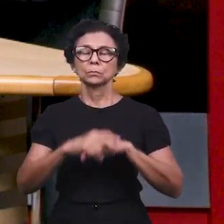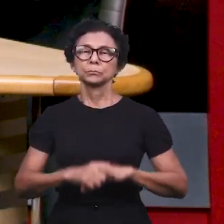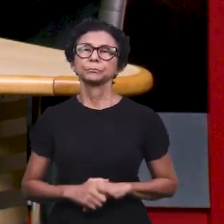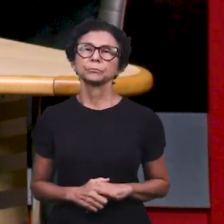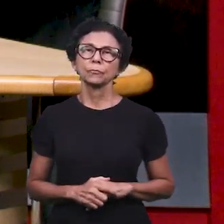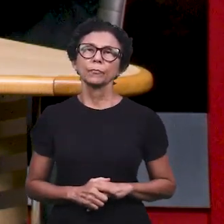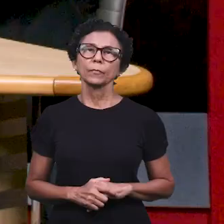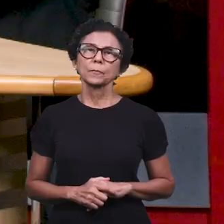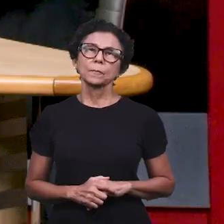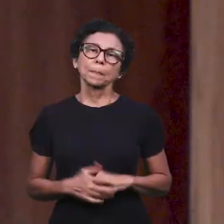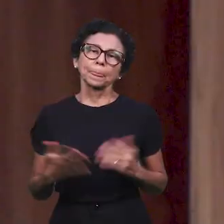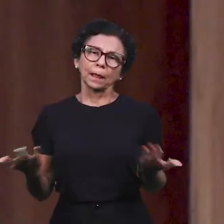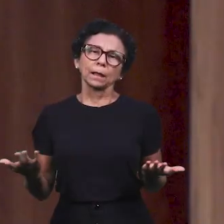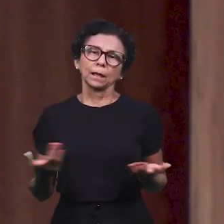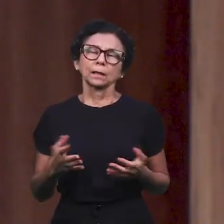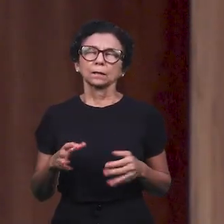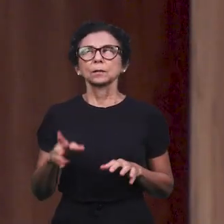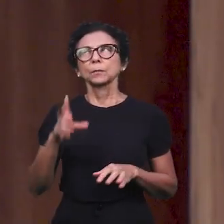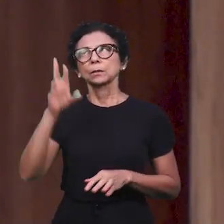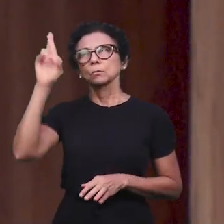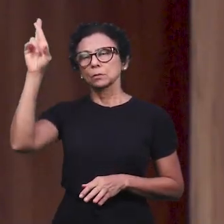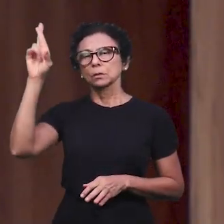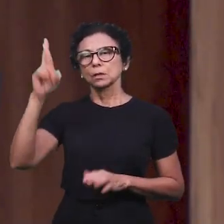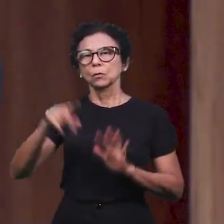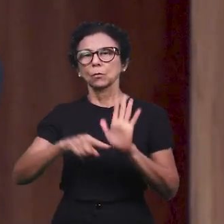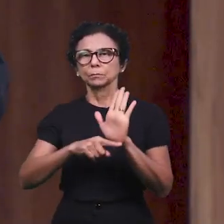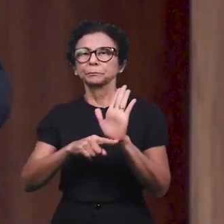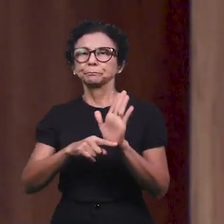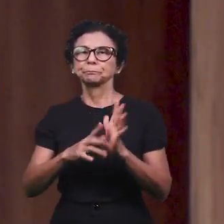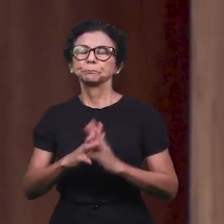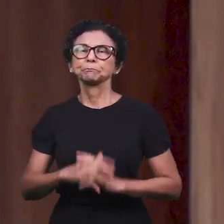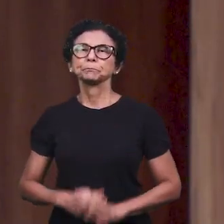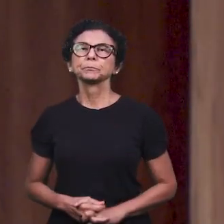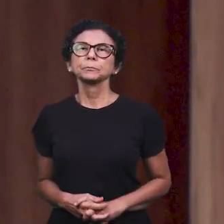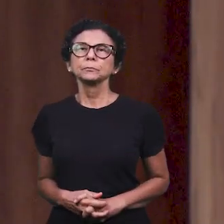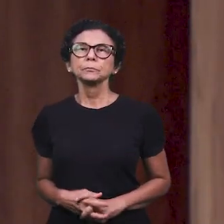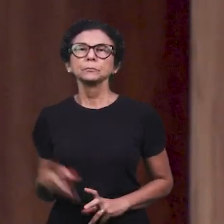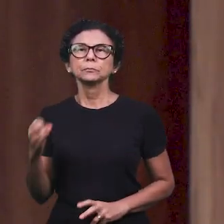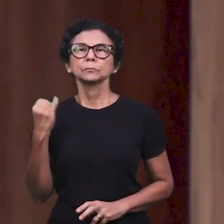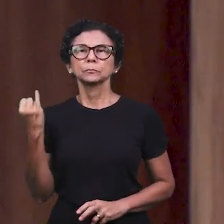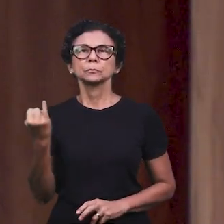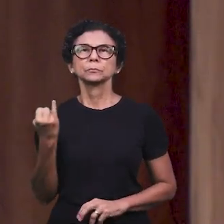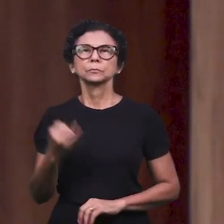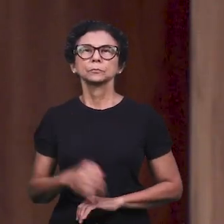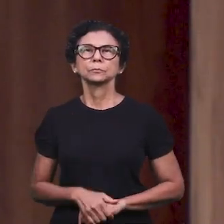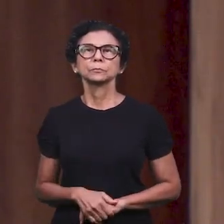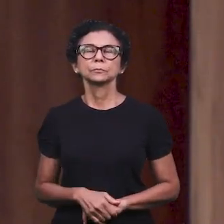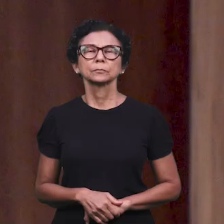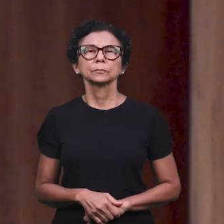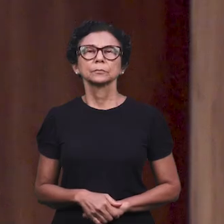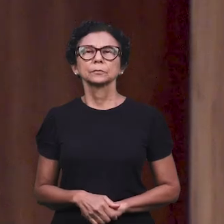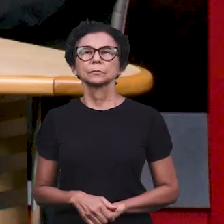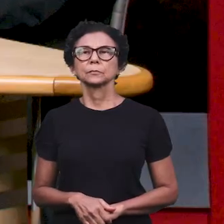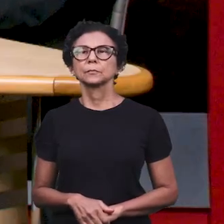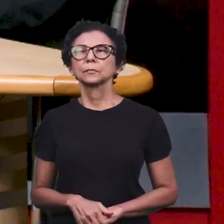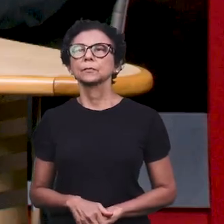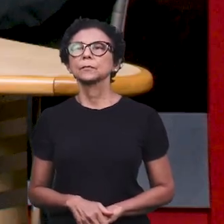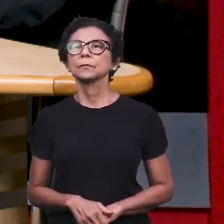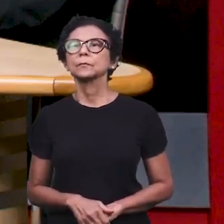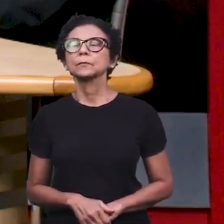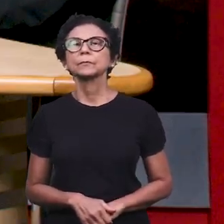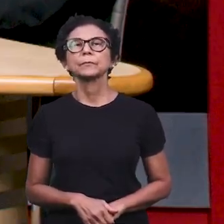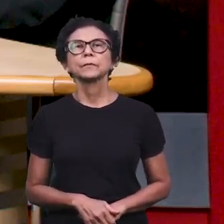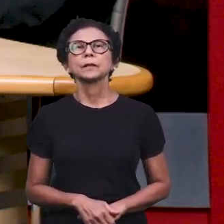pai. Lógico que ali tem uma intervenção do Senhor, Sim. né? Mas é importante esse lado, né? O pai ter esse lado do pai. Esse